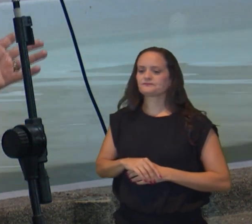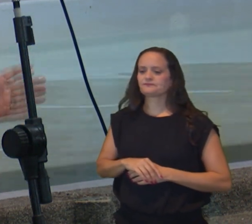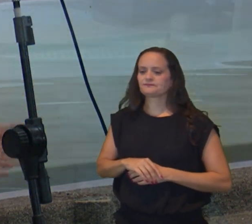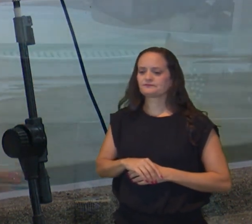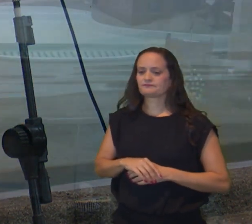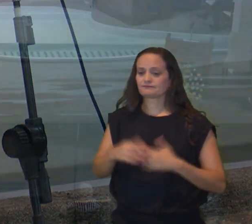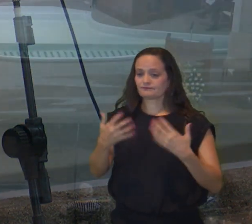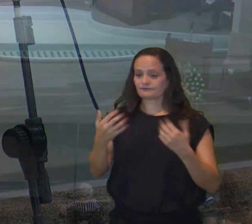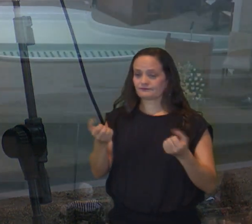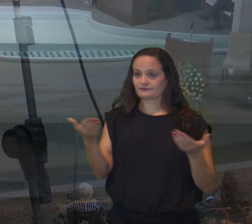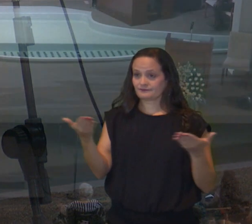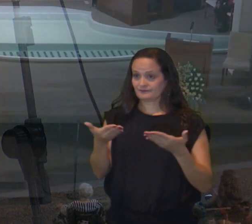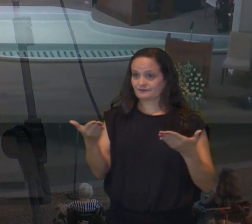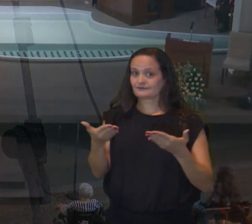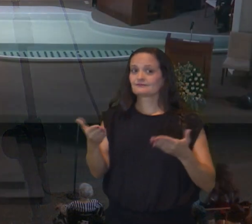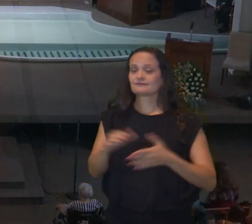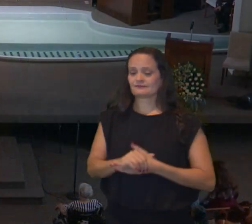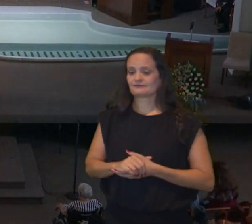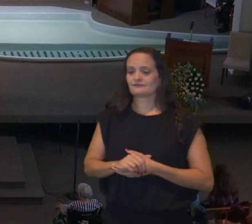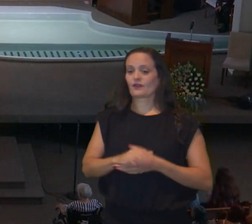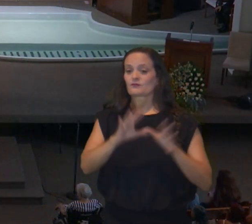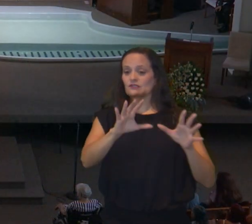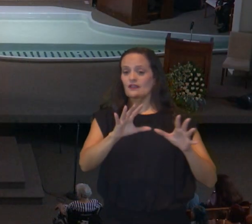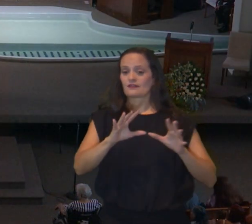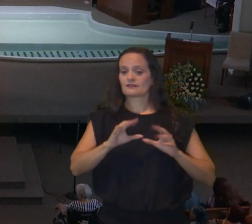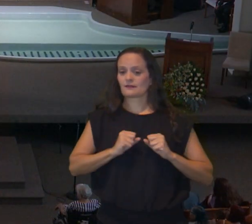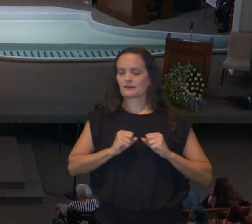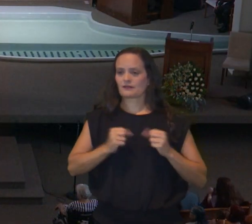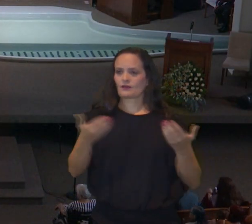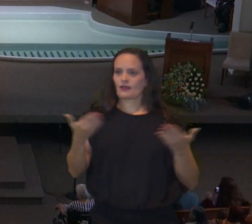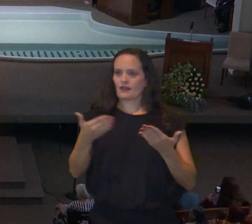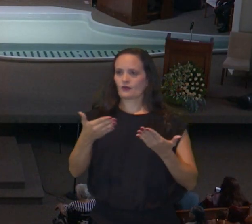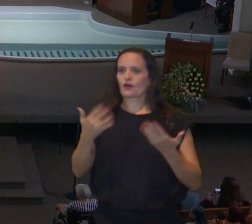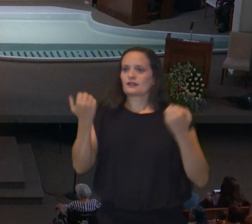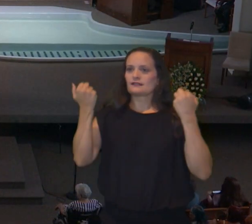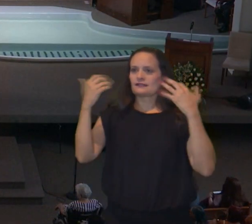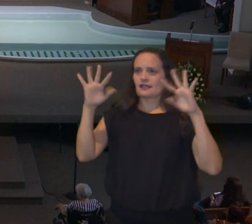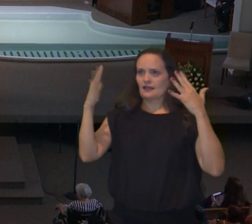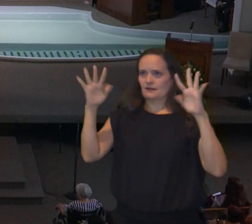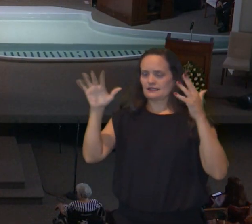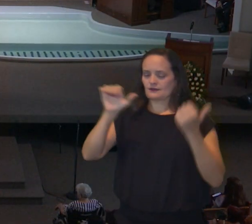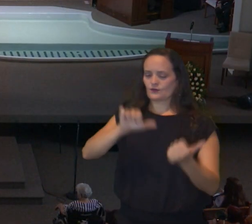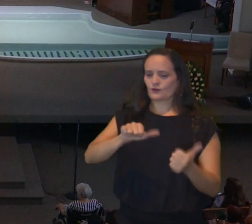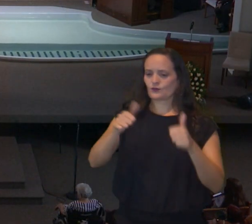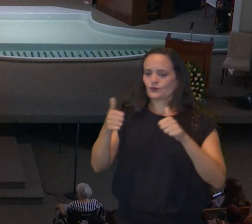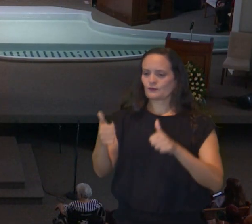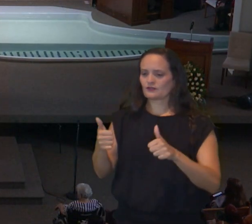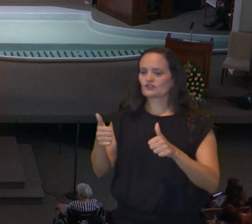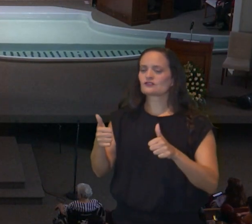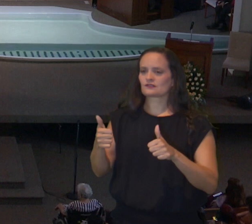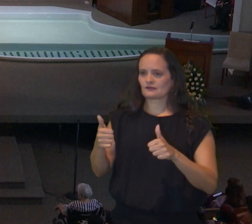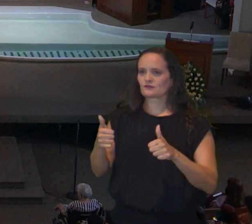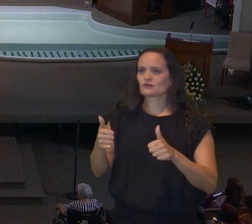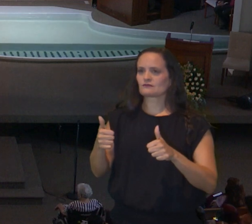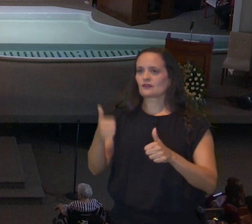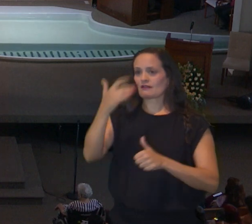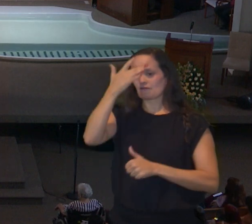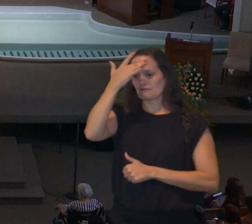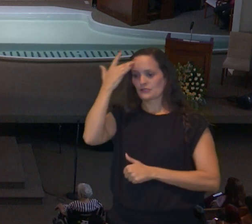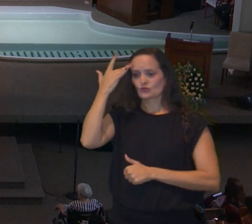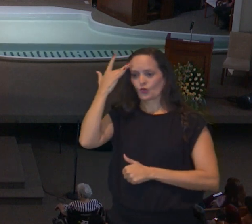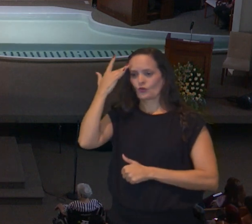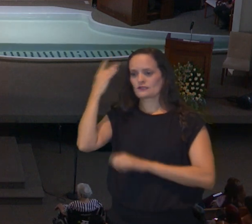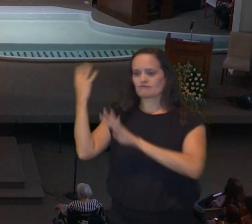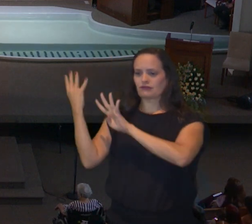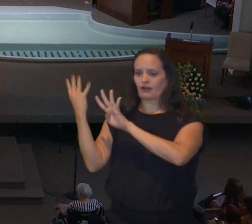estou, então, irmãos, agora recebendo nesse momento da celebração de batismo já os nossos candidatos que já